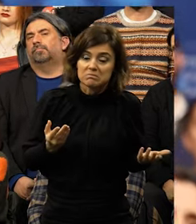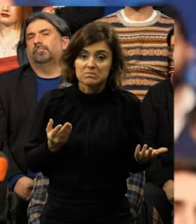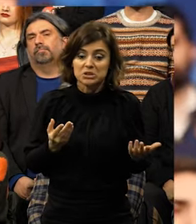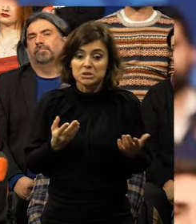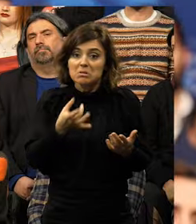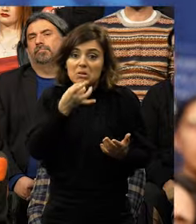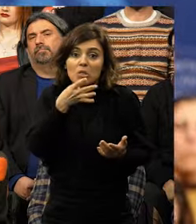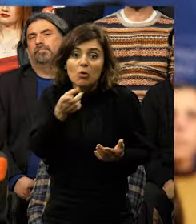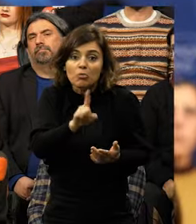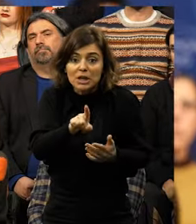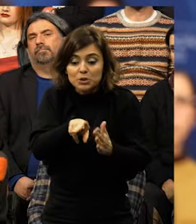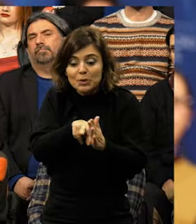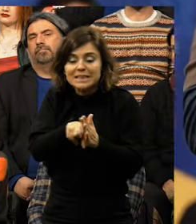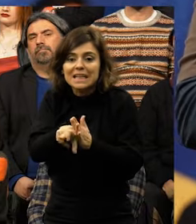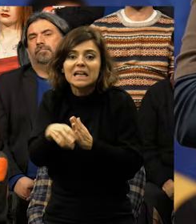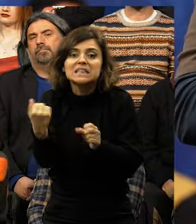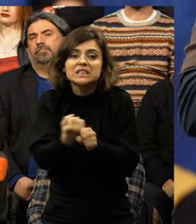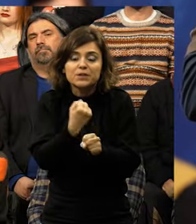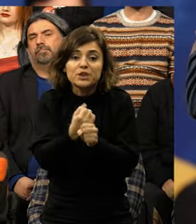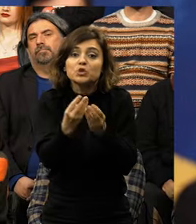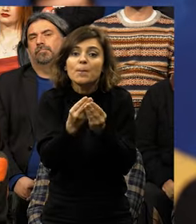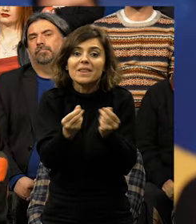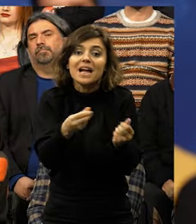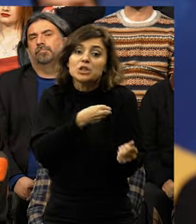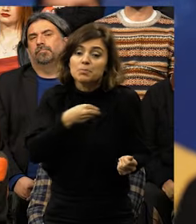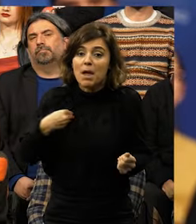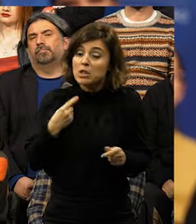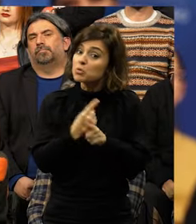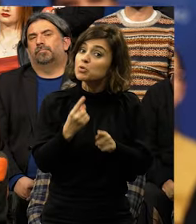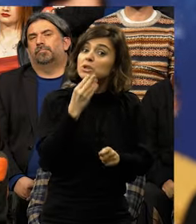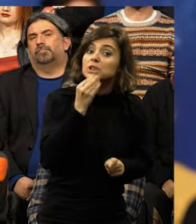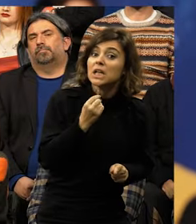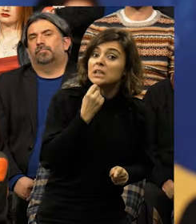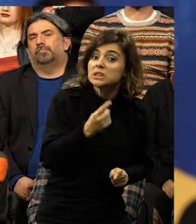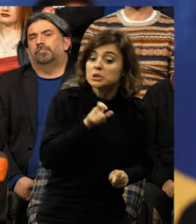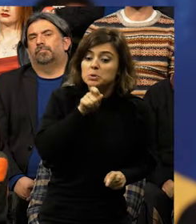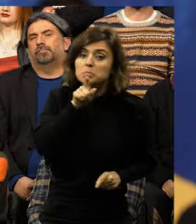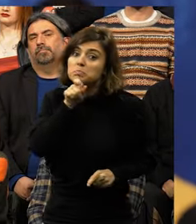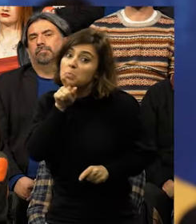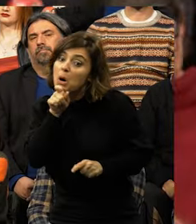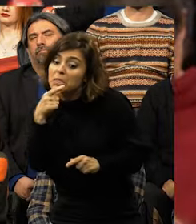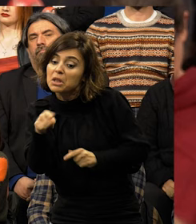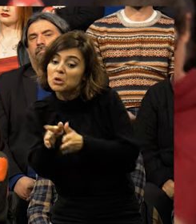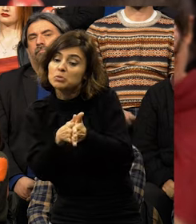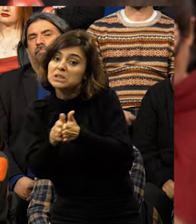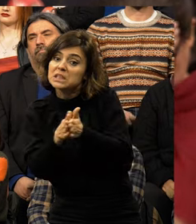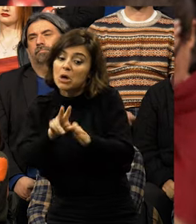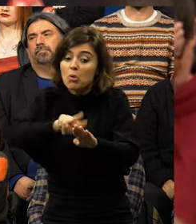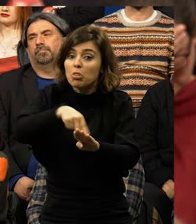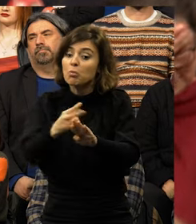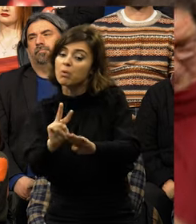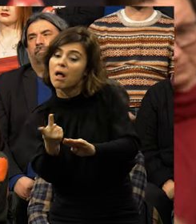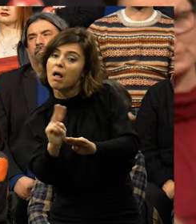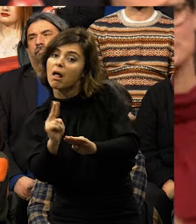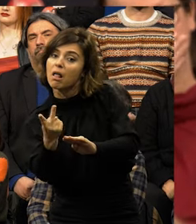entrem serviços e materiais médicos porque segundo eles podem ter utilização dupla civil e militar